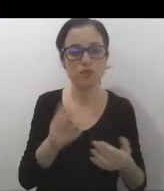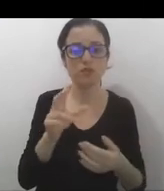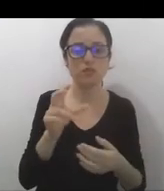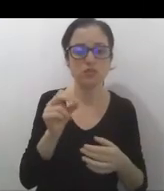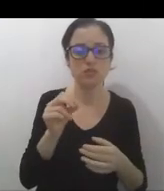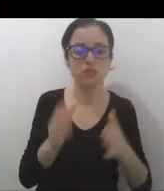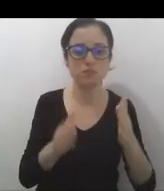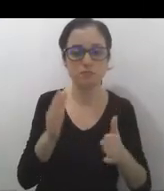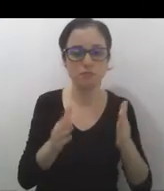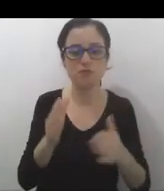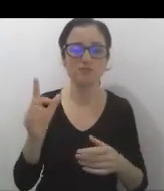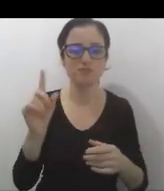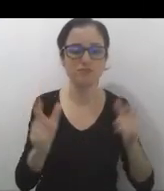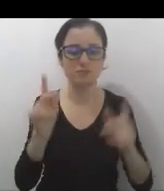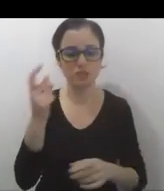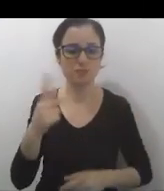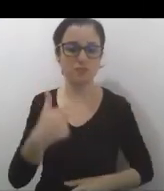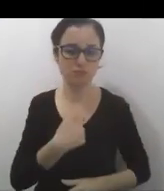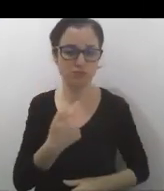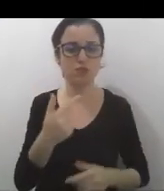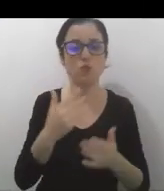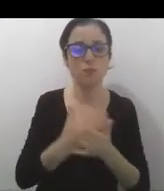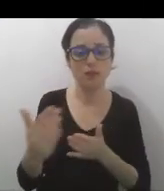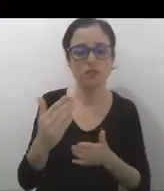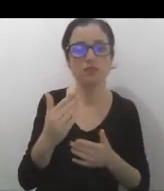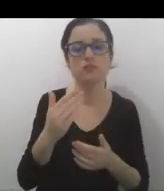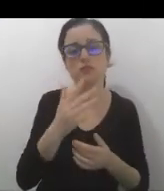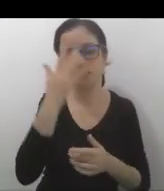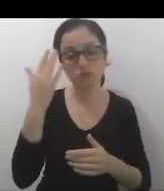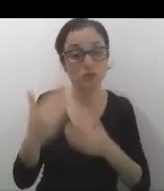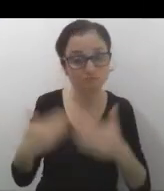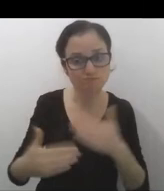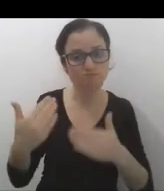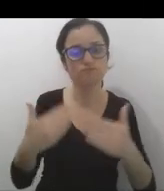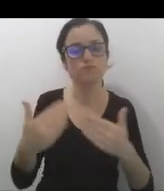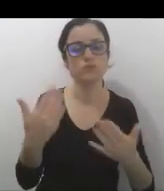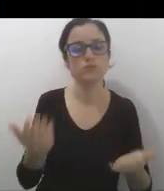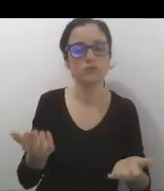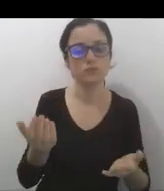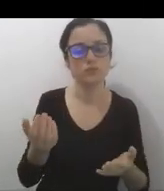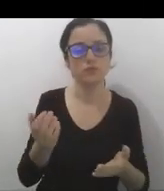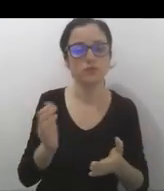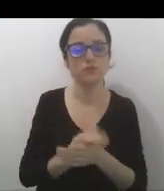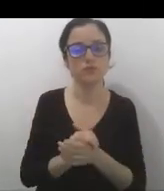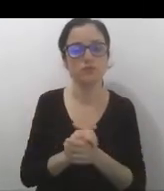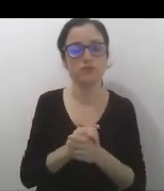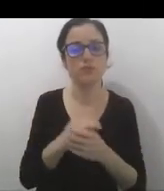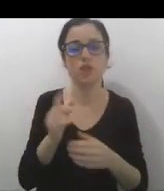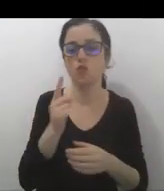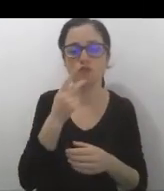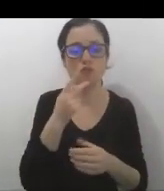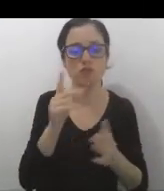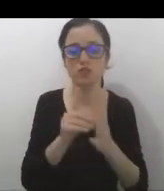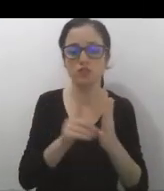de 50, não estou falando nem da década de 30, quando ele era ditador, né? Mas já como presidente, depois o Juscelino, e depois o